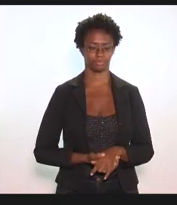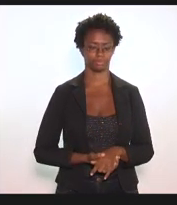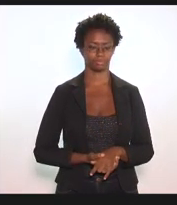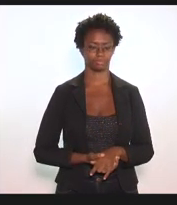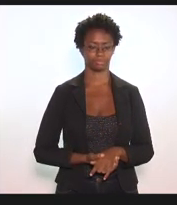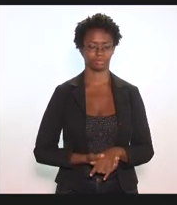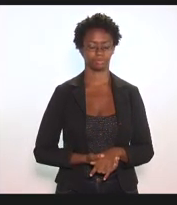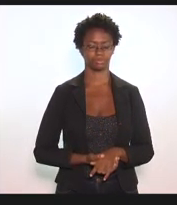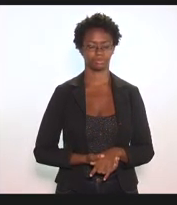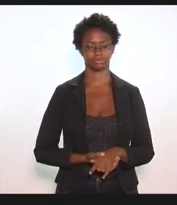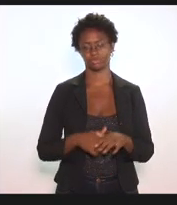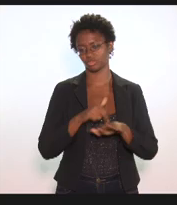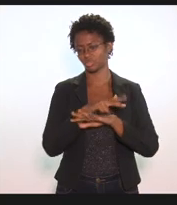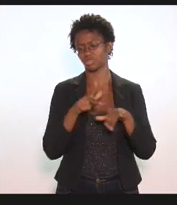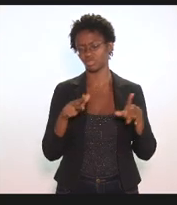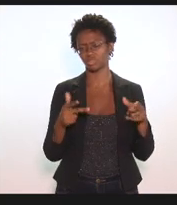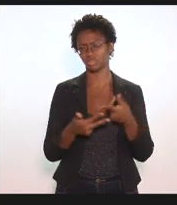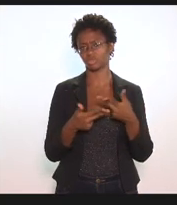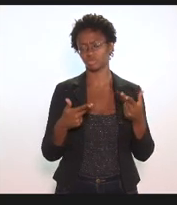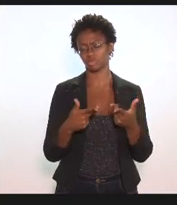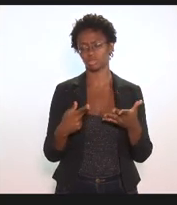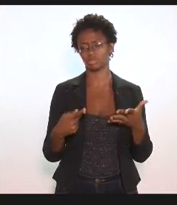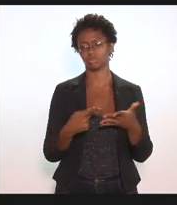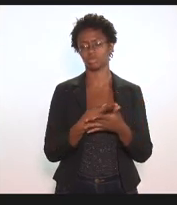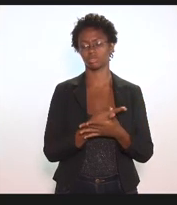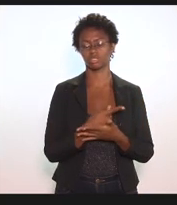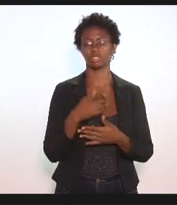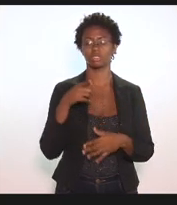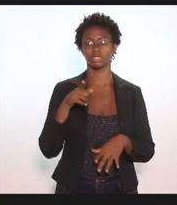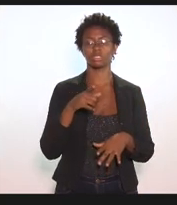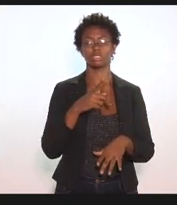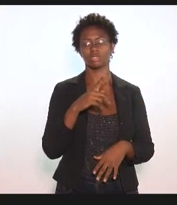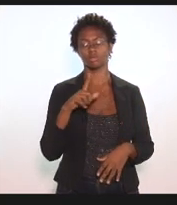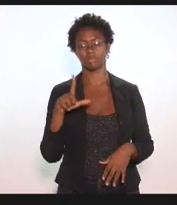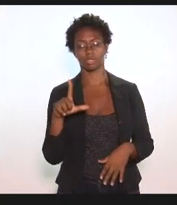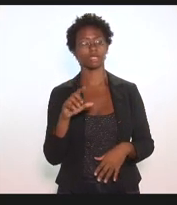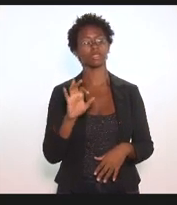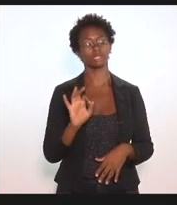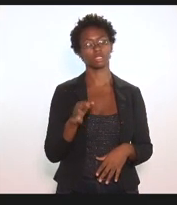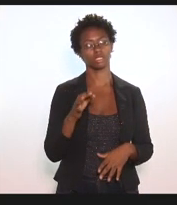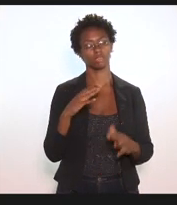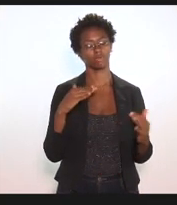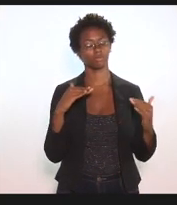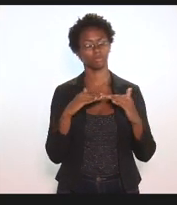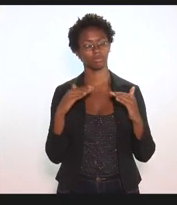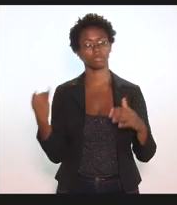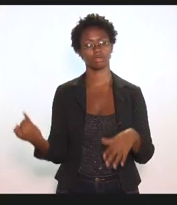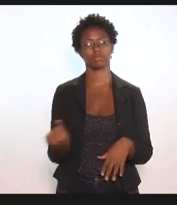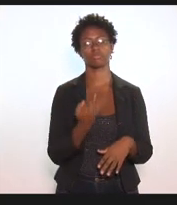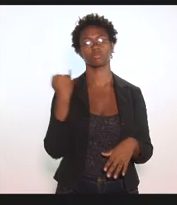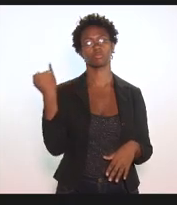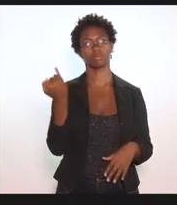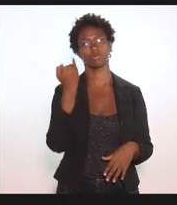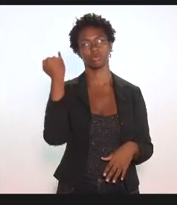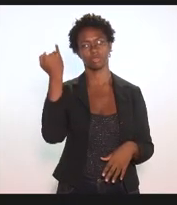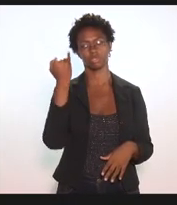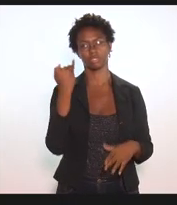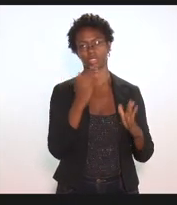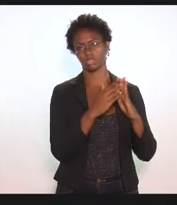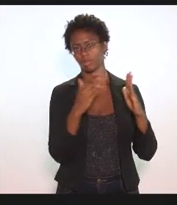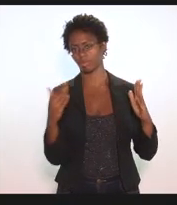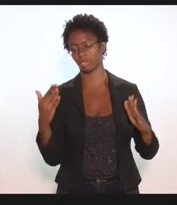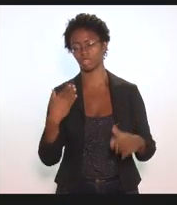Sexuais, enfim. E esse projeto é justamente para que a gente dê importância a essa fase da vida